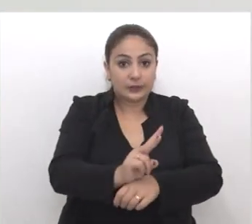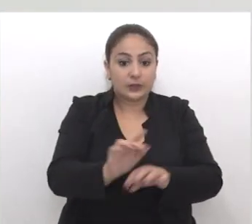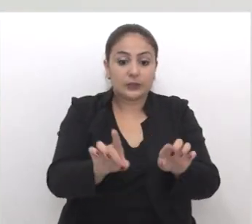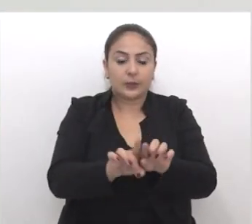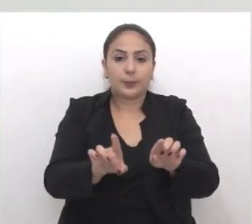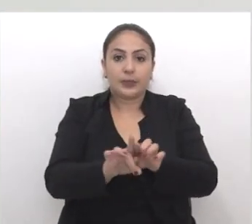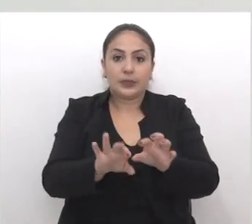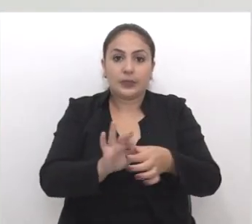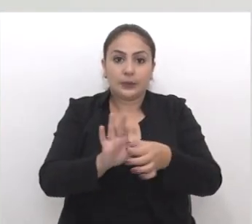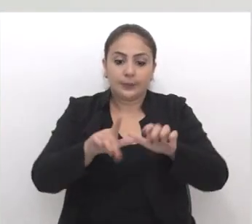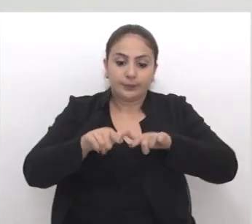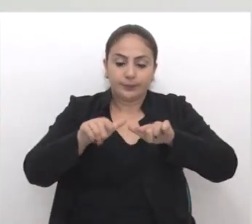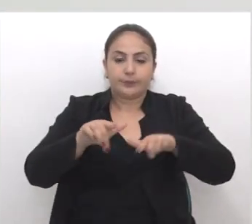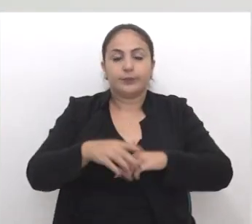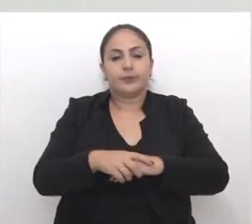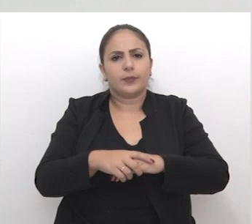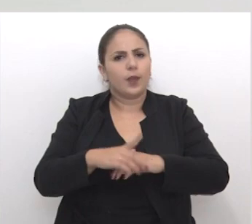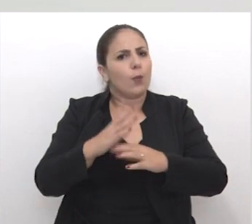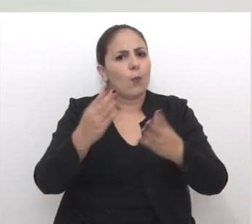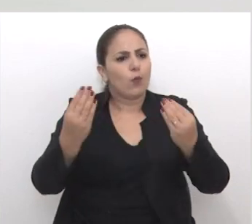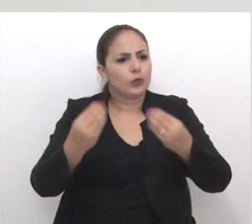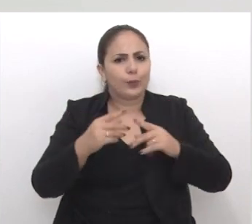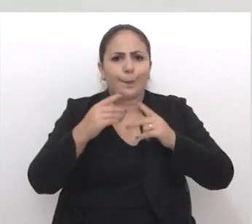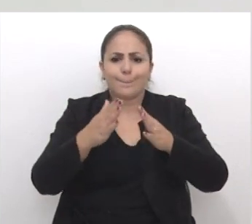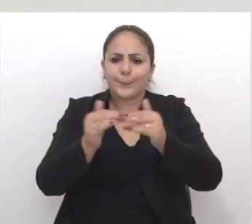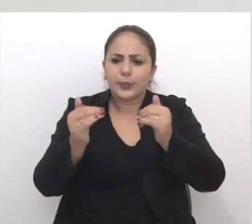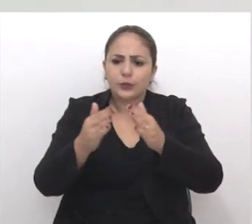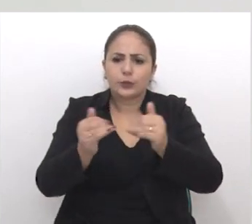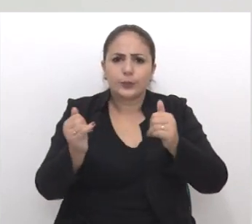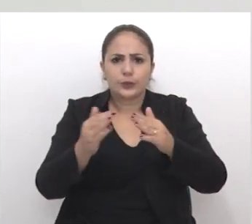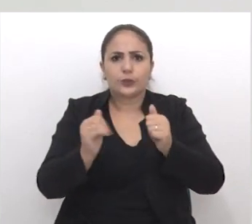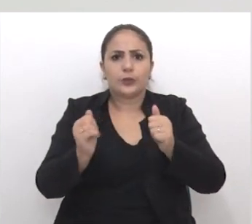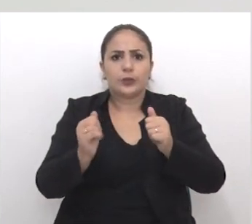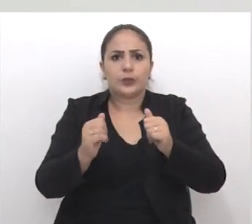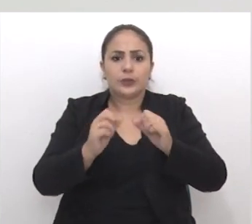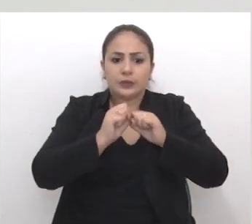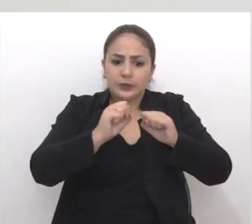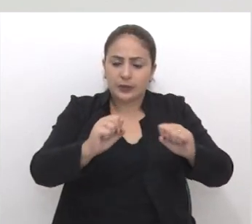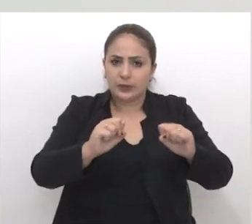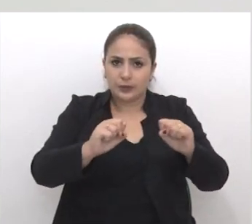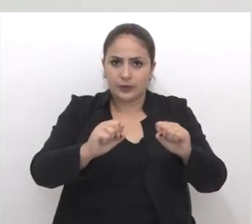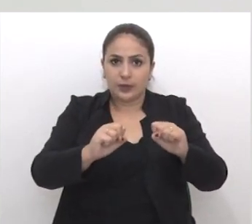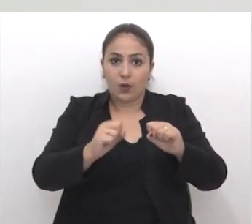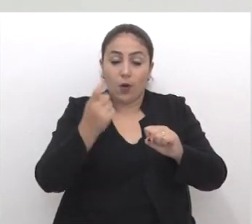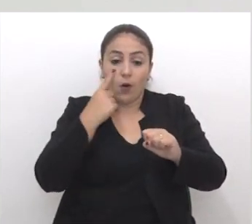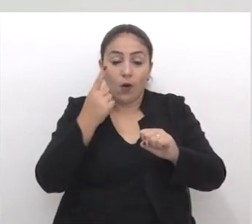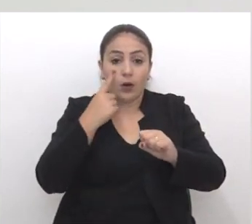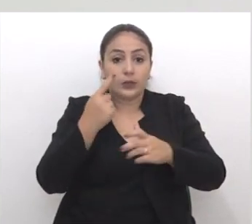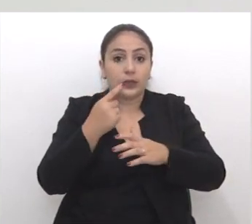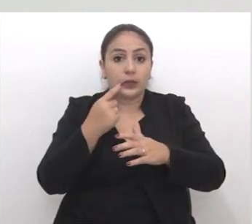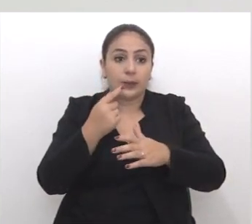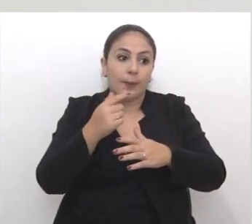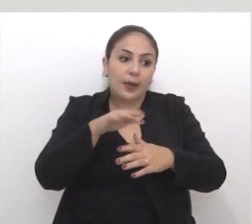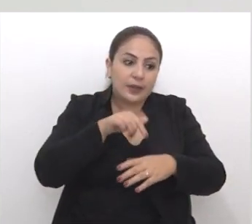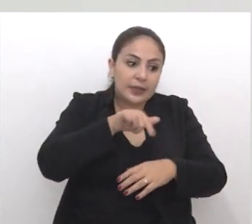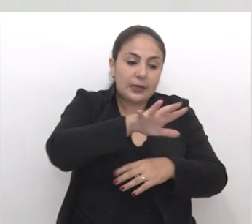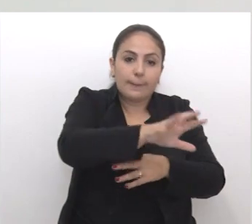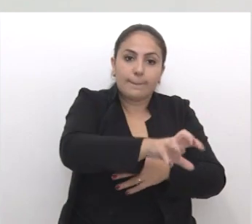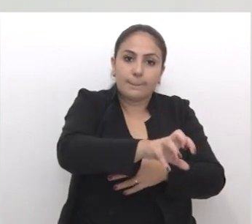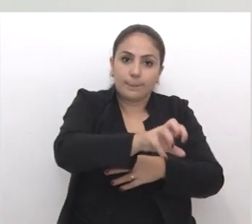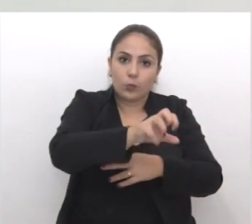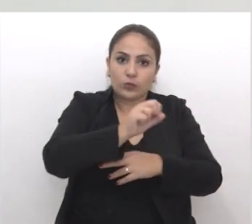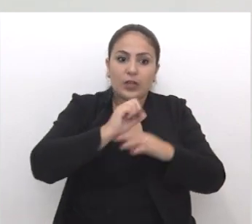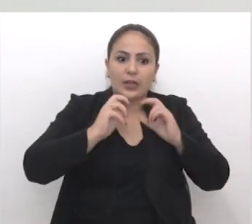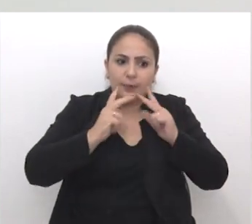e licenciamento. Havia muito pedido para a Secretaria do Meio Ambiente buscar os animais que